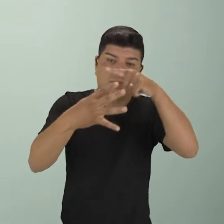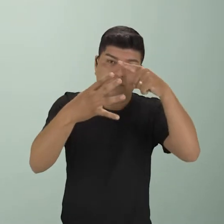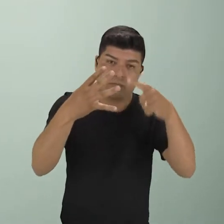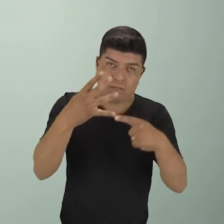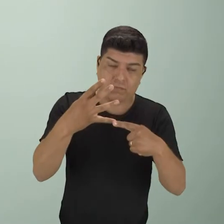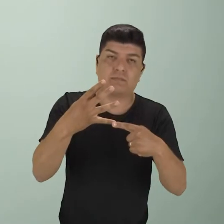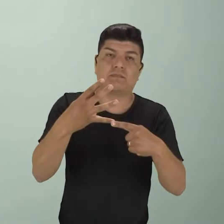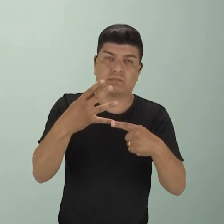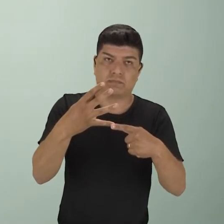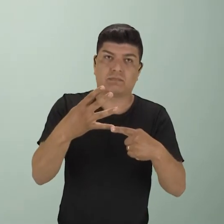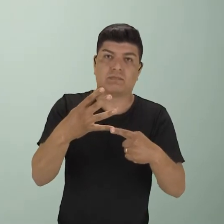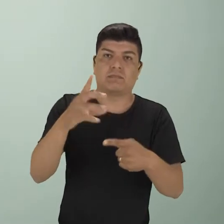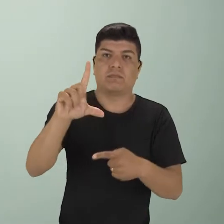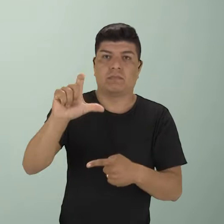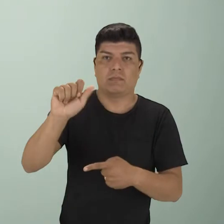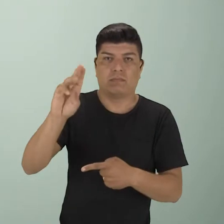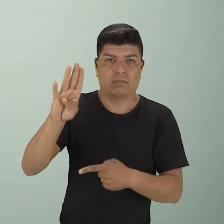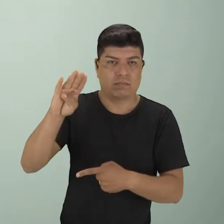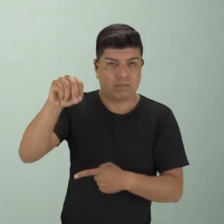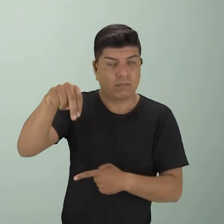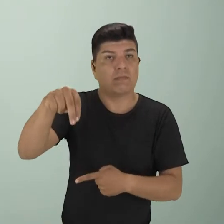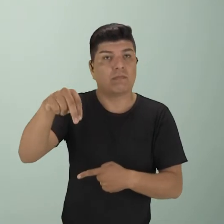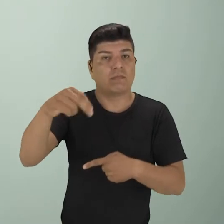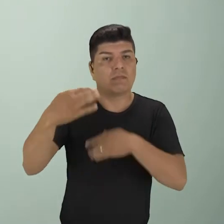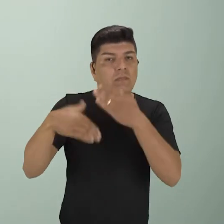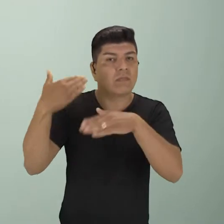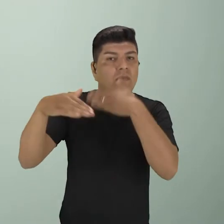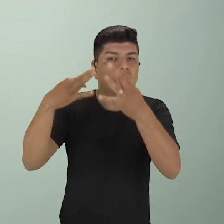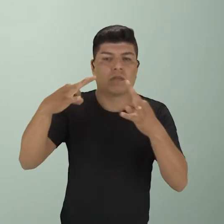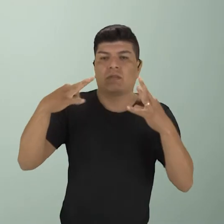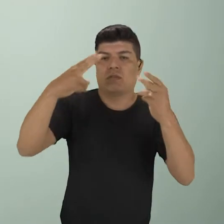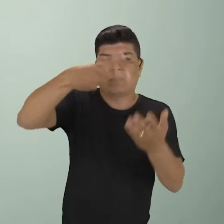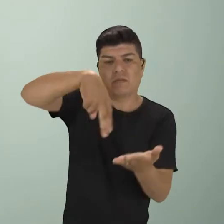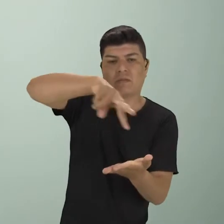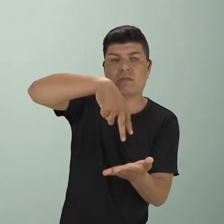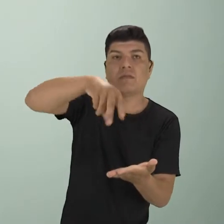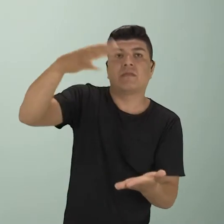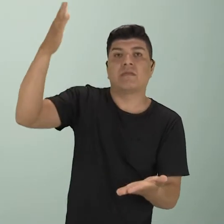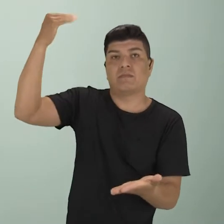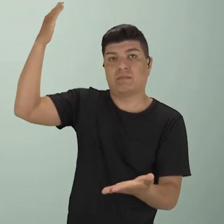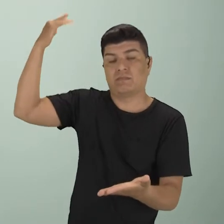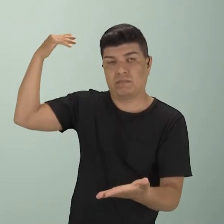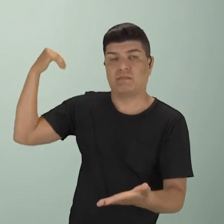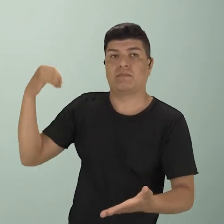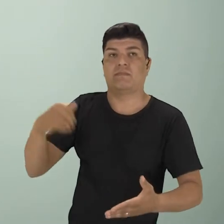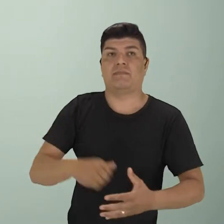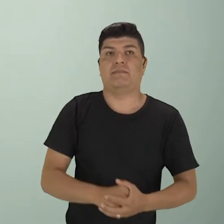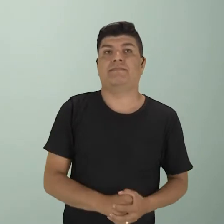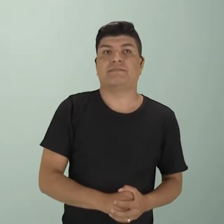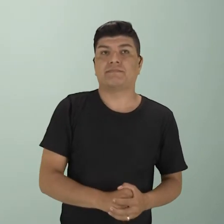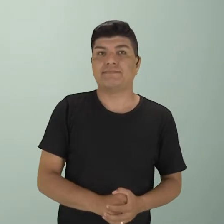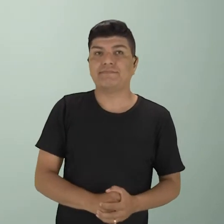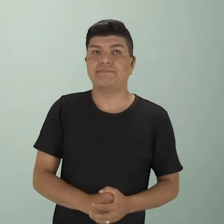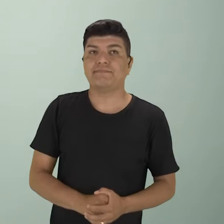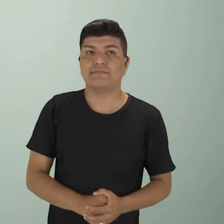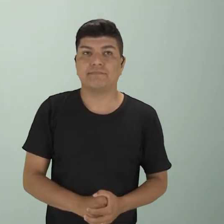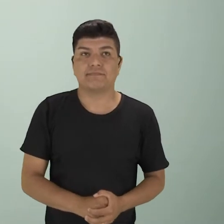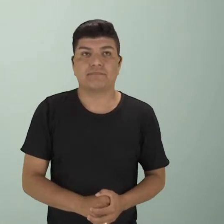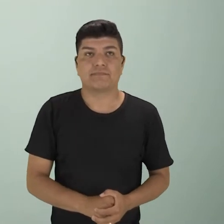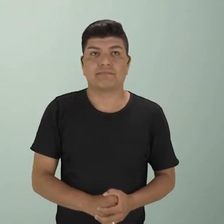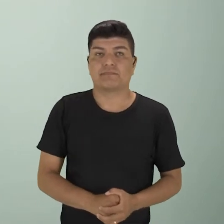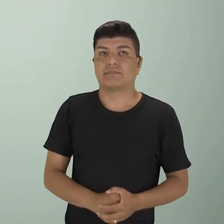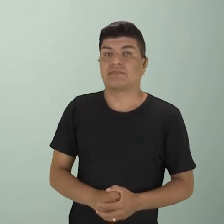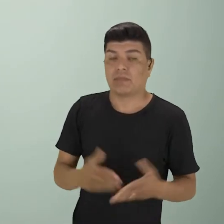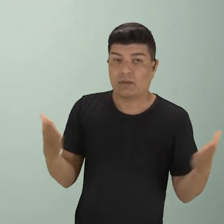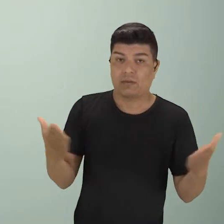do movimento que Laban vai desenvolver toda a sua dança naquela época pós-expressionismo. Agora a